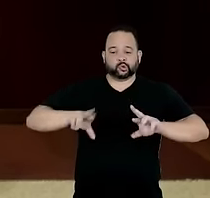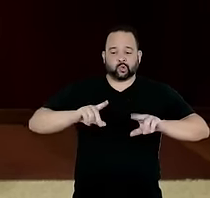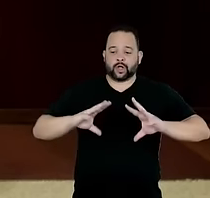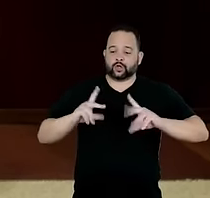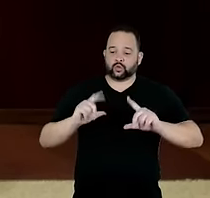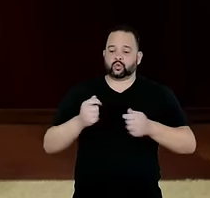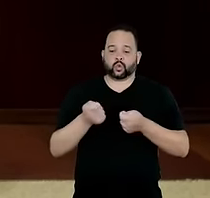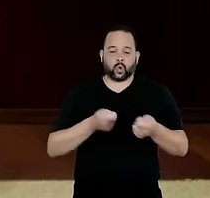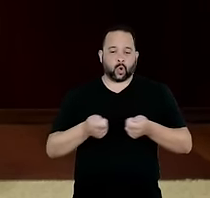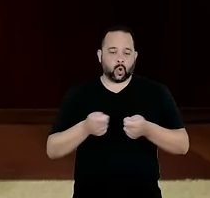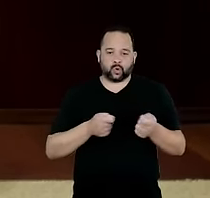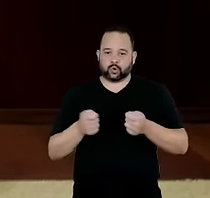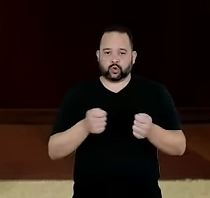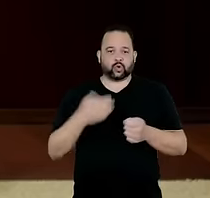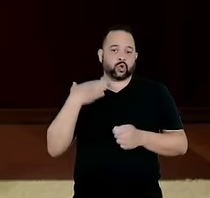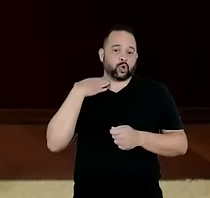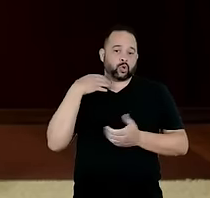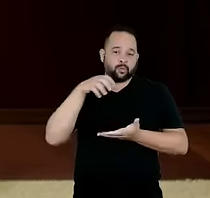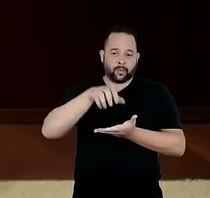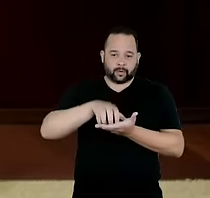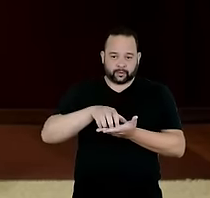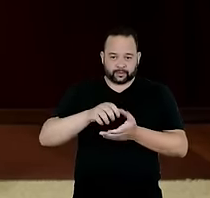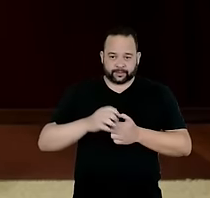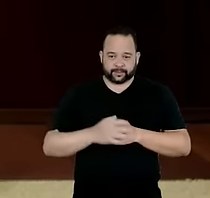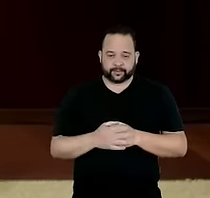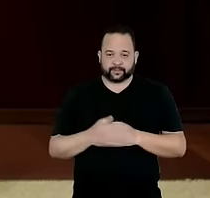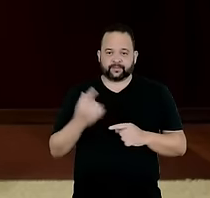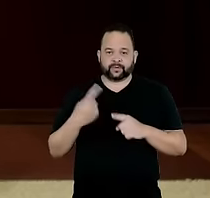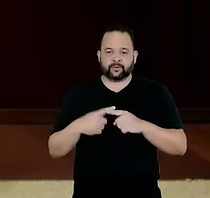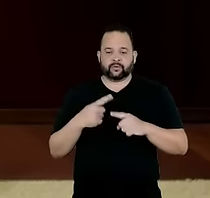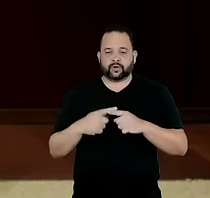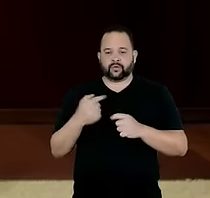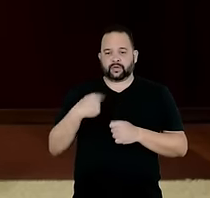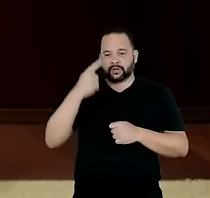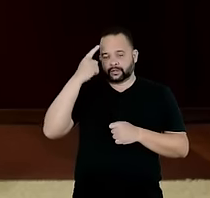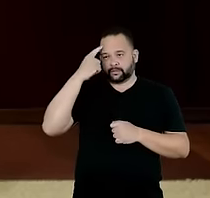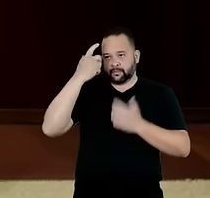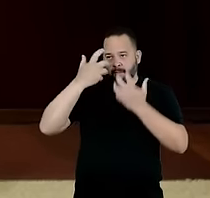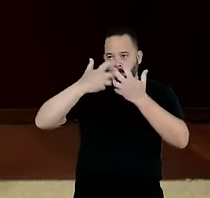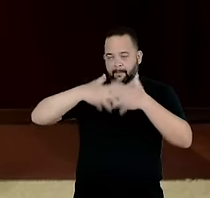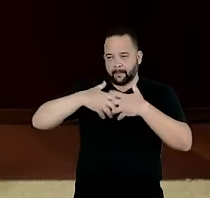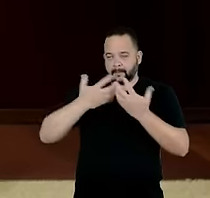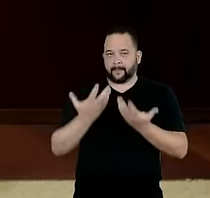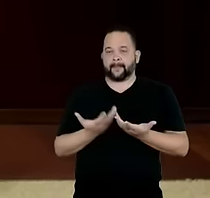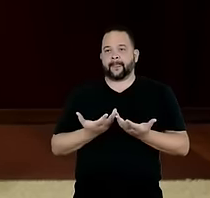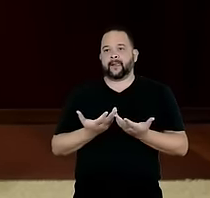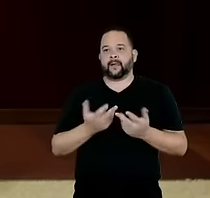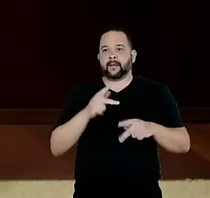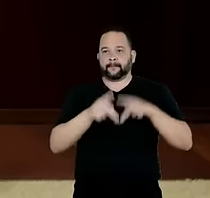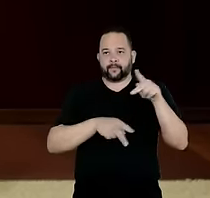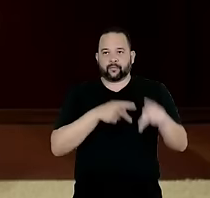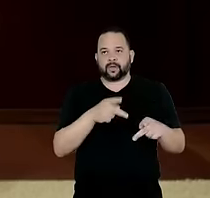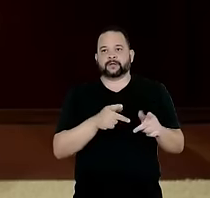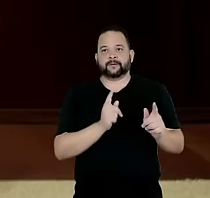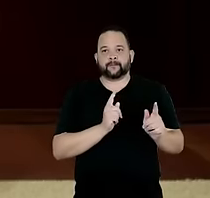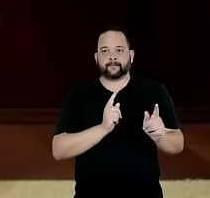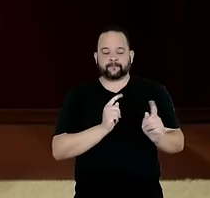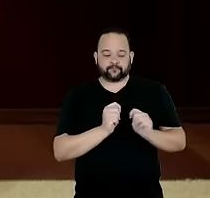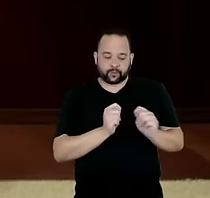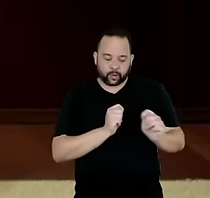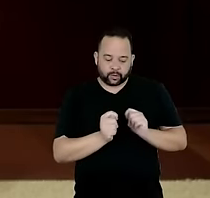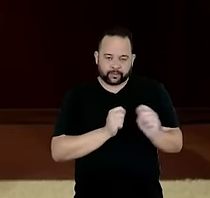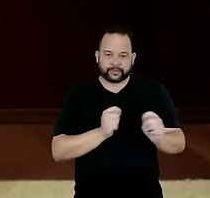condução de política monetária porque quando a gente considera eh eh a população poupando um pouco mais porque a taxa juros tá elevada uma